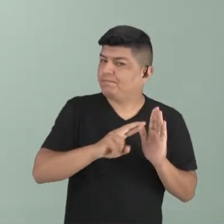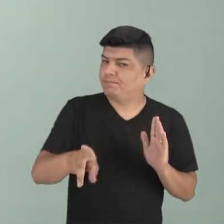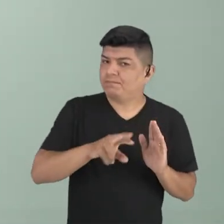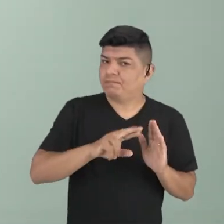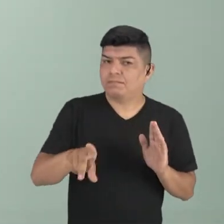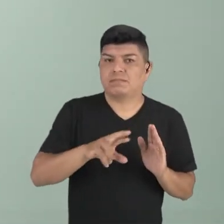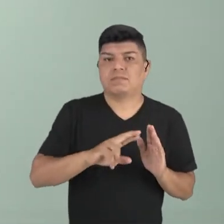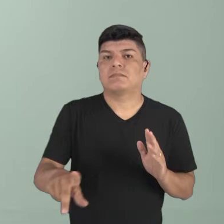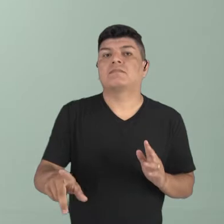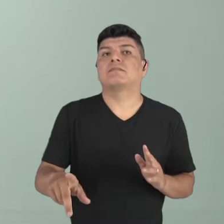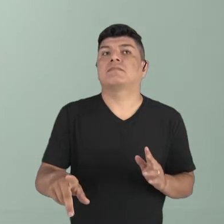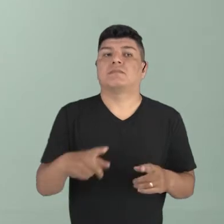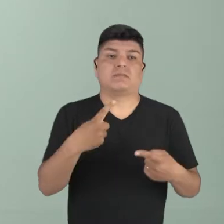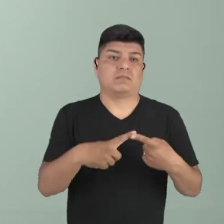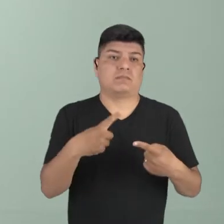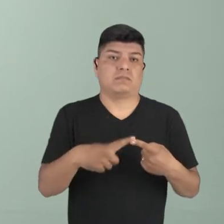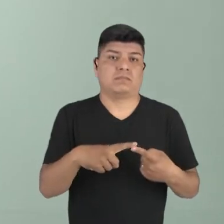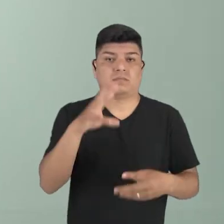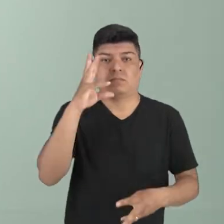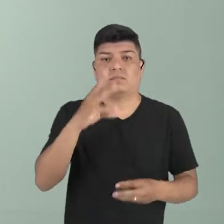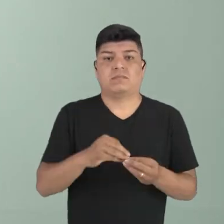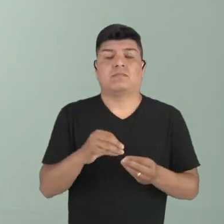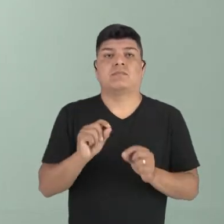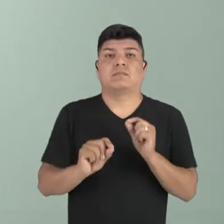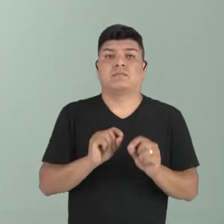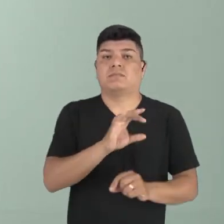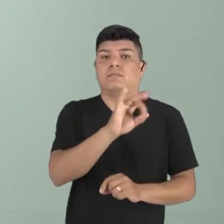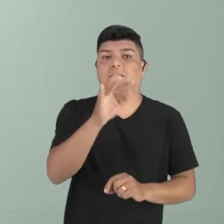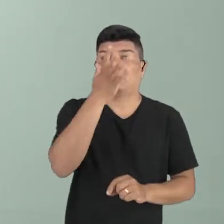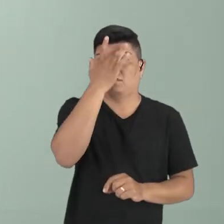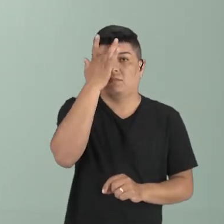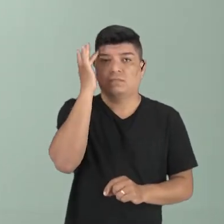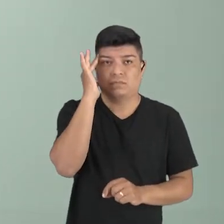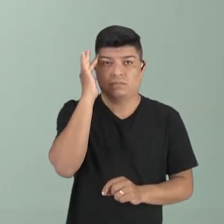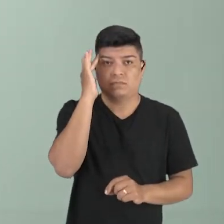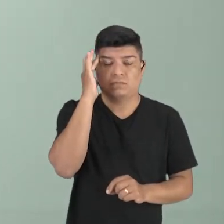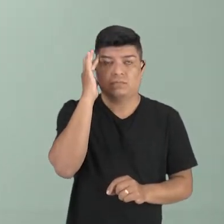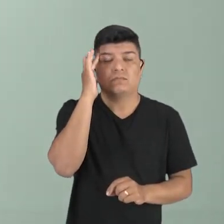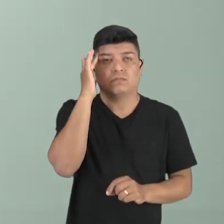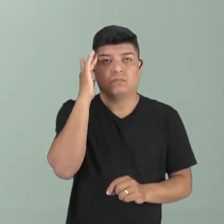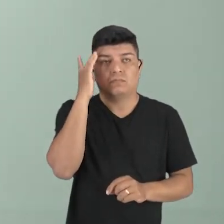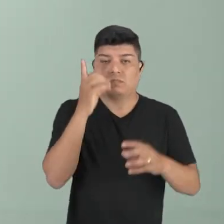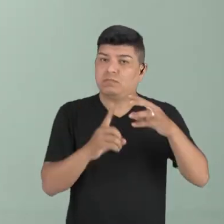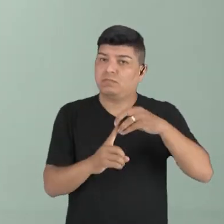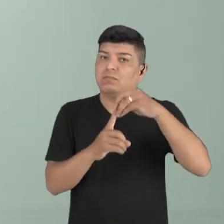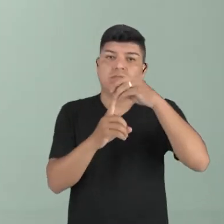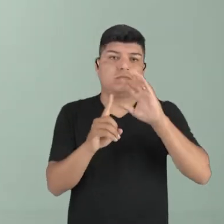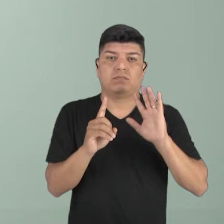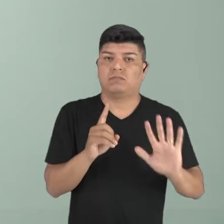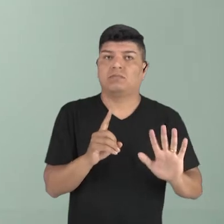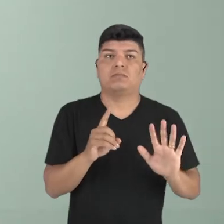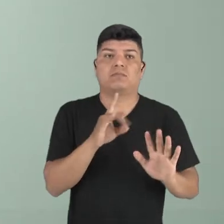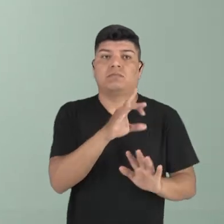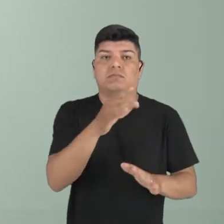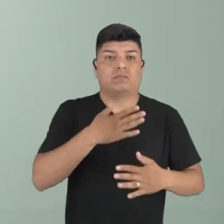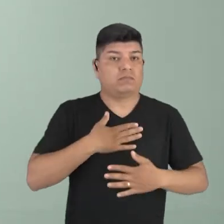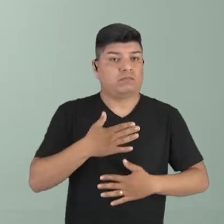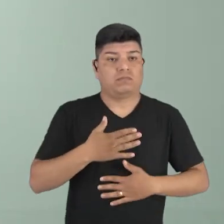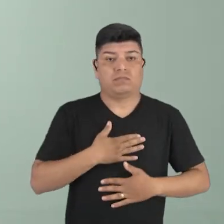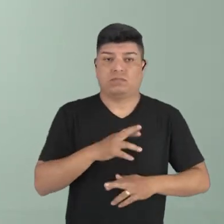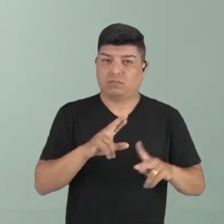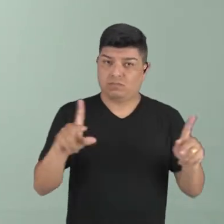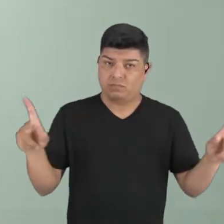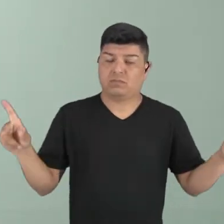ser seguida, porque, como nós sabemos, cada ser humano é um ser humano à parte, né? Cada corpo reage de uma